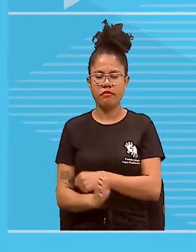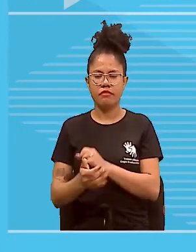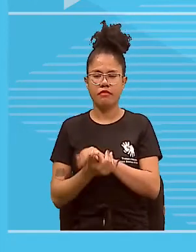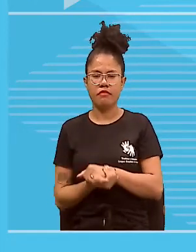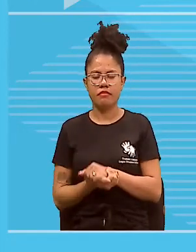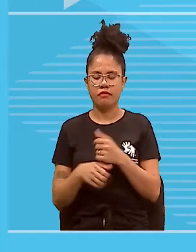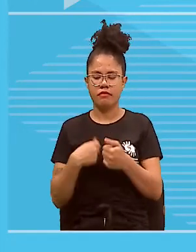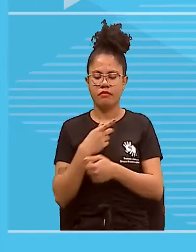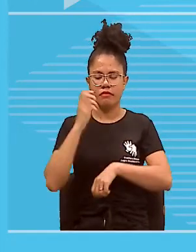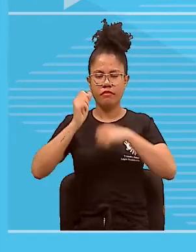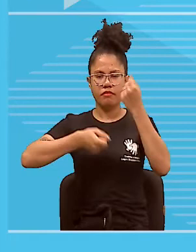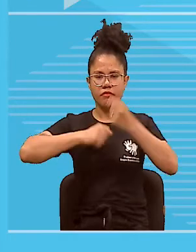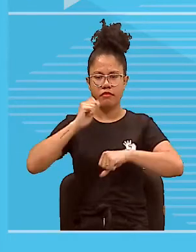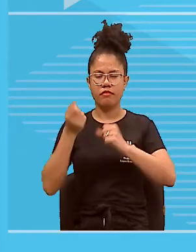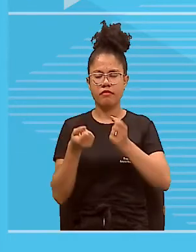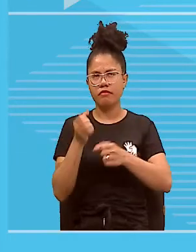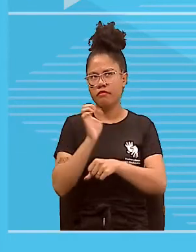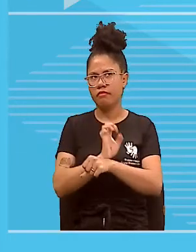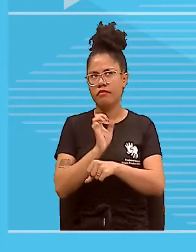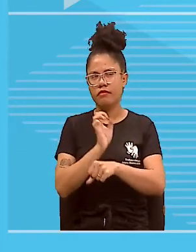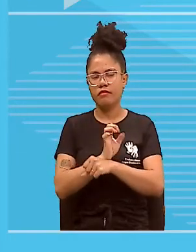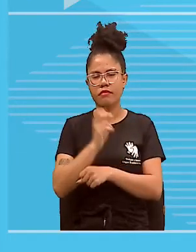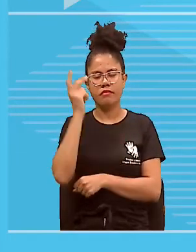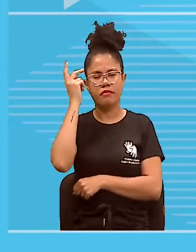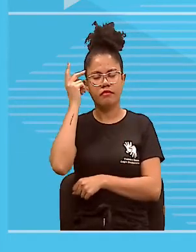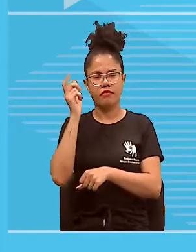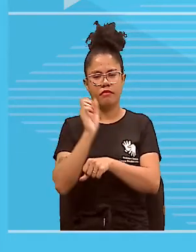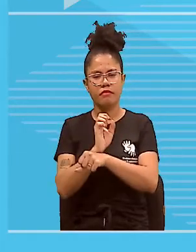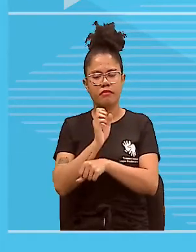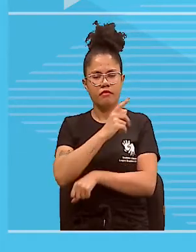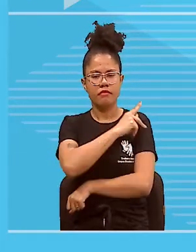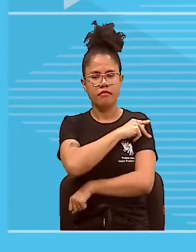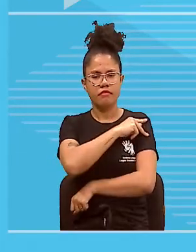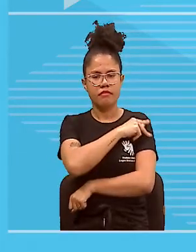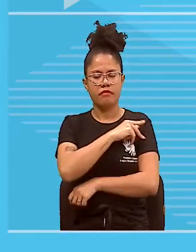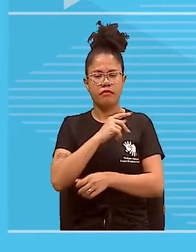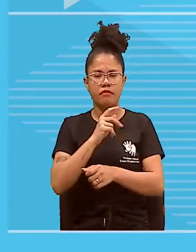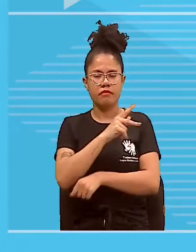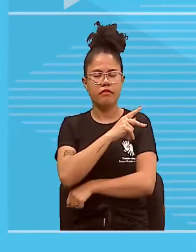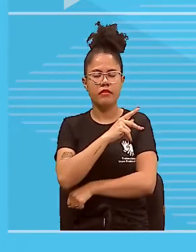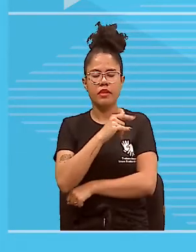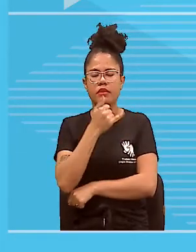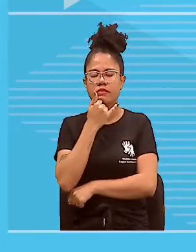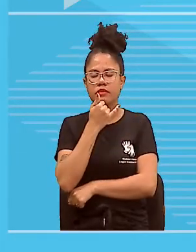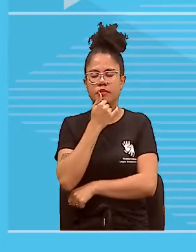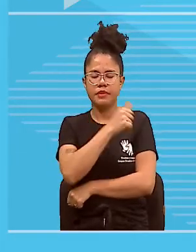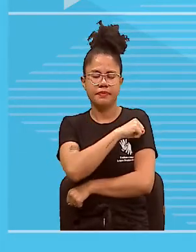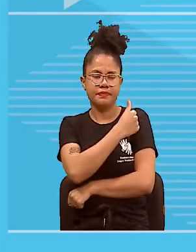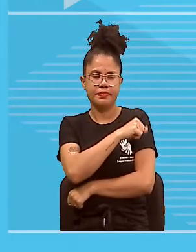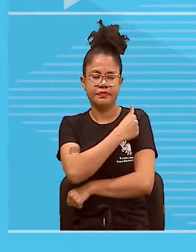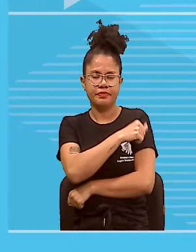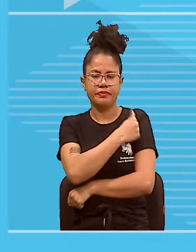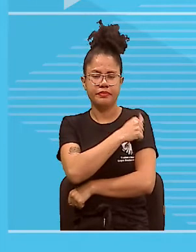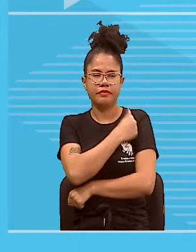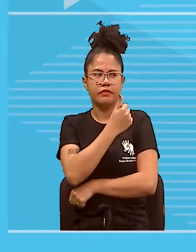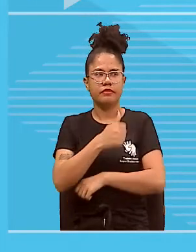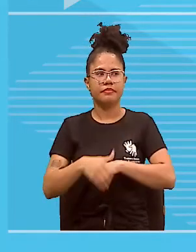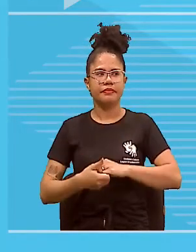é no eixo Rio São Paulo haja vista que a indústria se consolidava naquela região